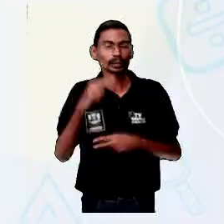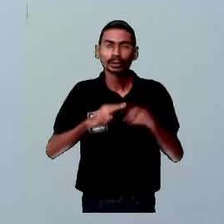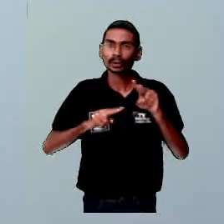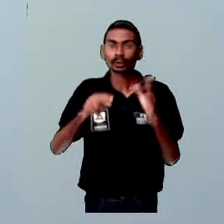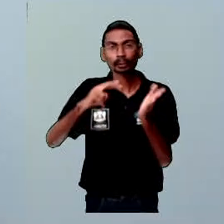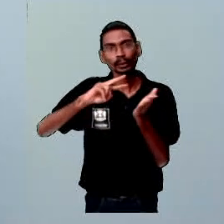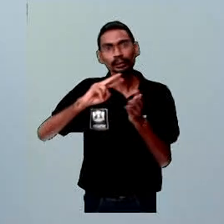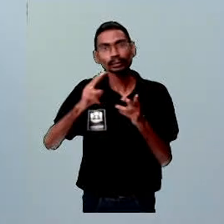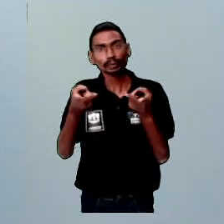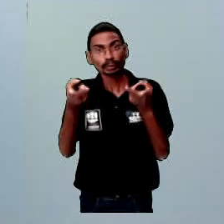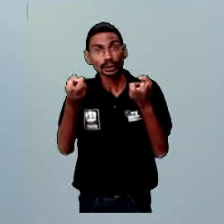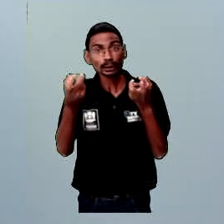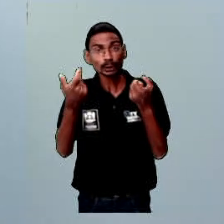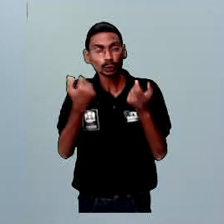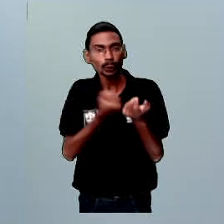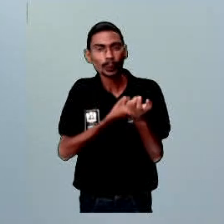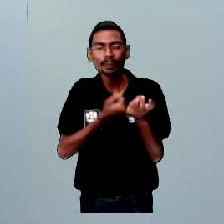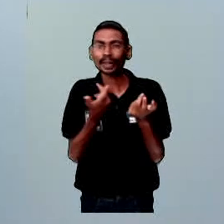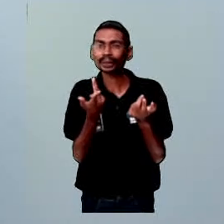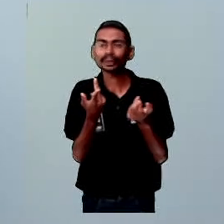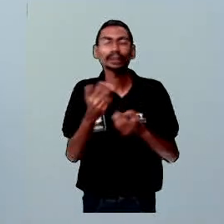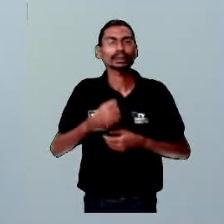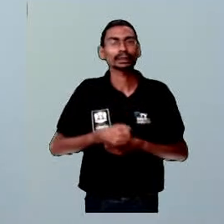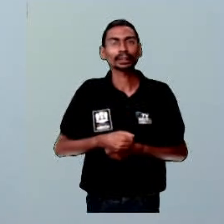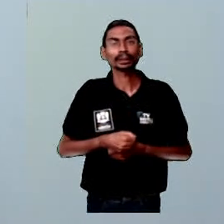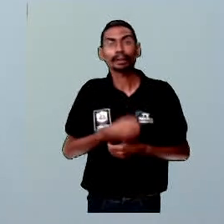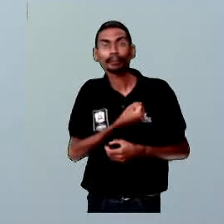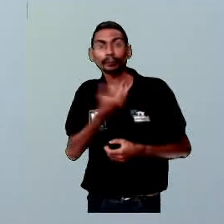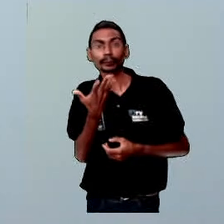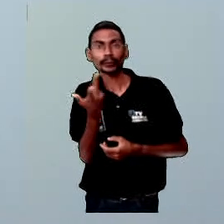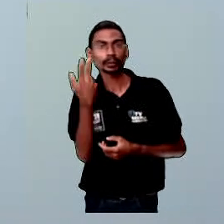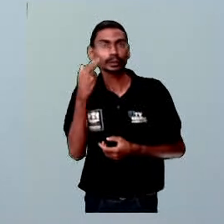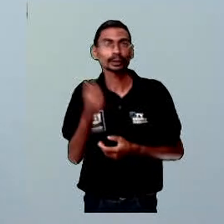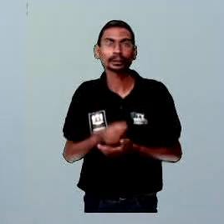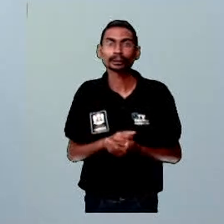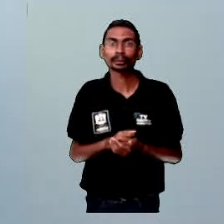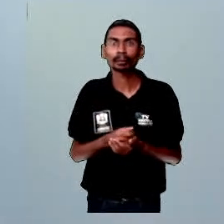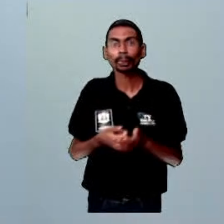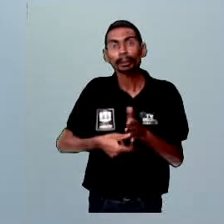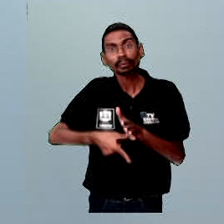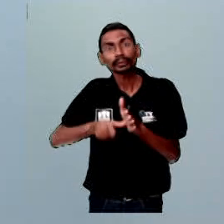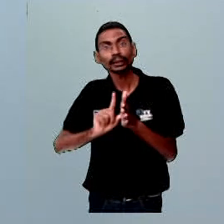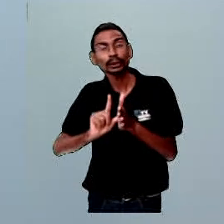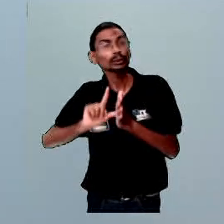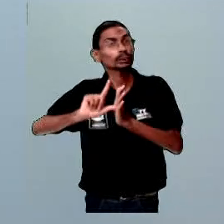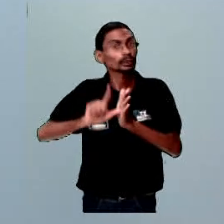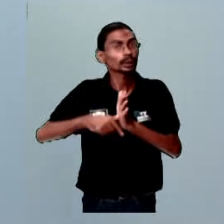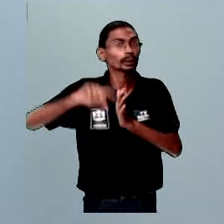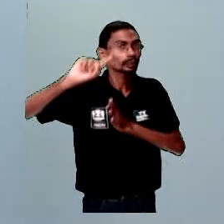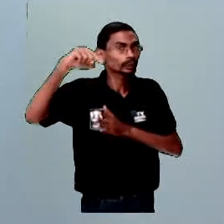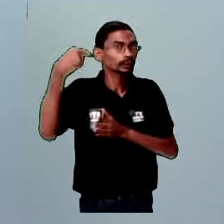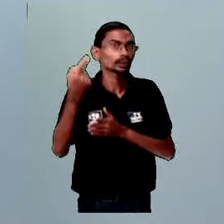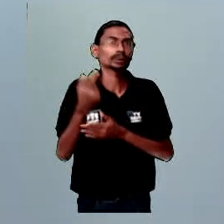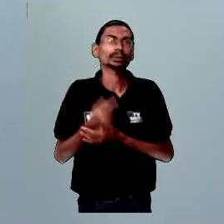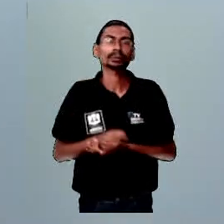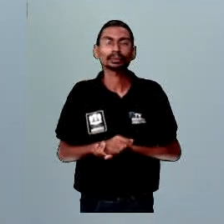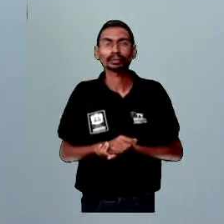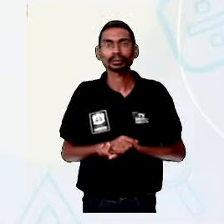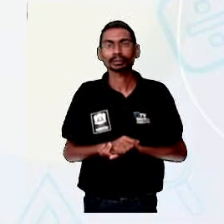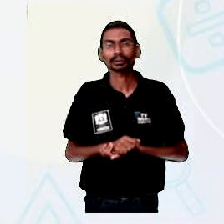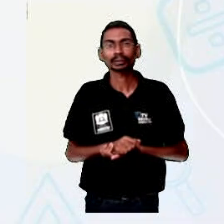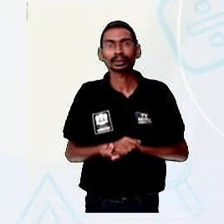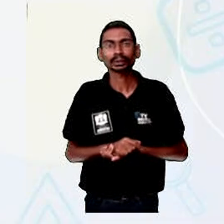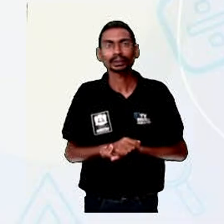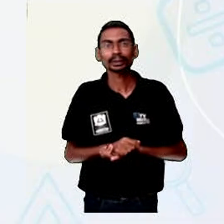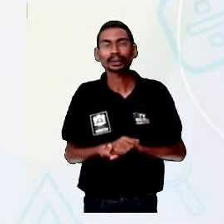natural tem um número que é sucessor a ele, que vem depois dele, né? Aí aqui a gente tem um exemplo. Determine